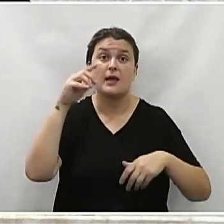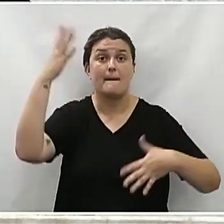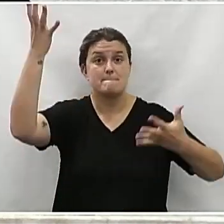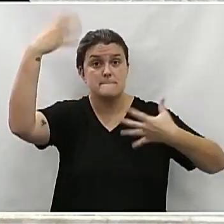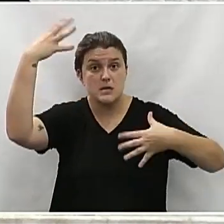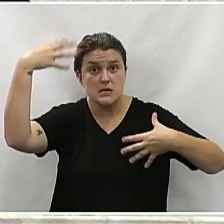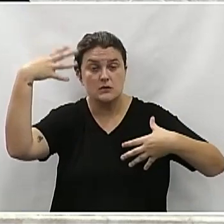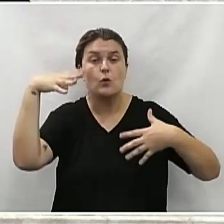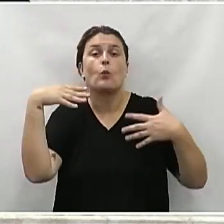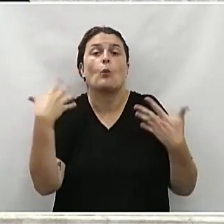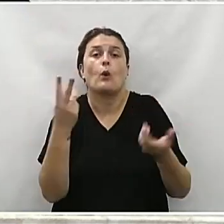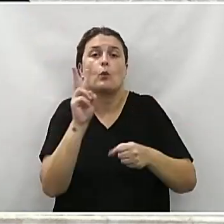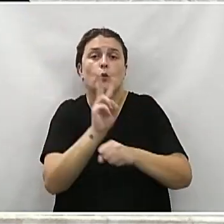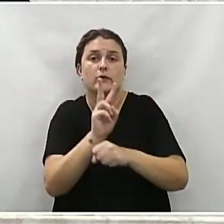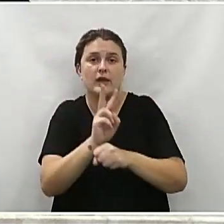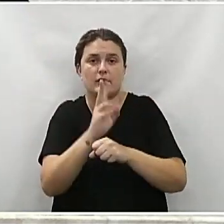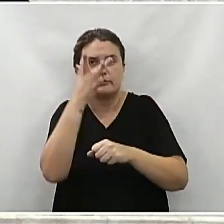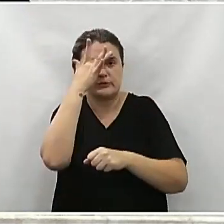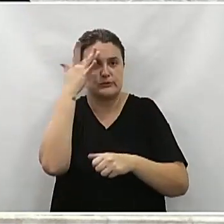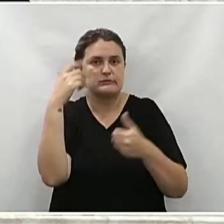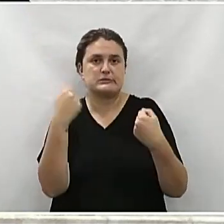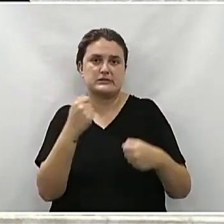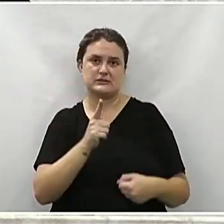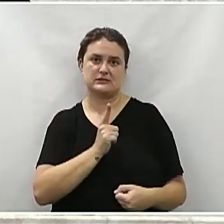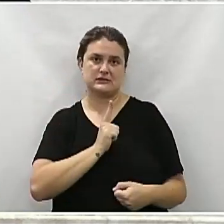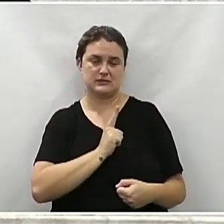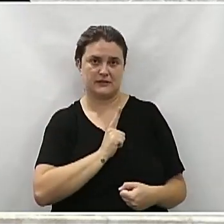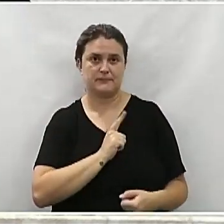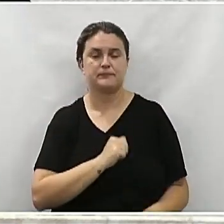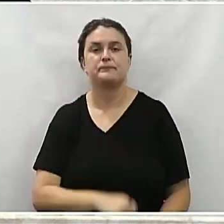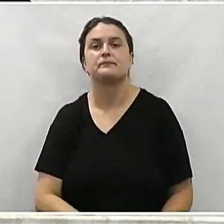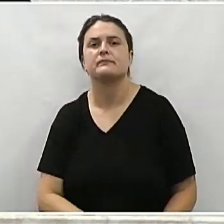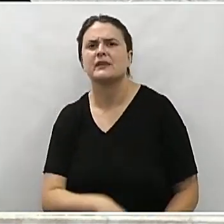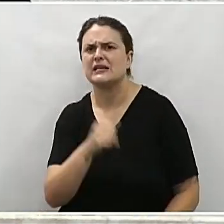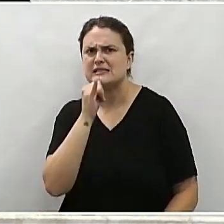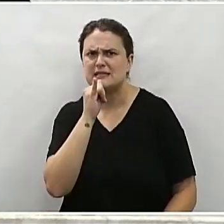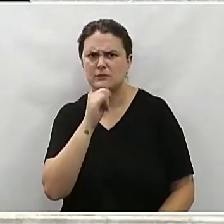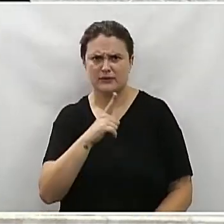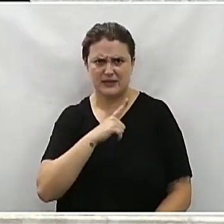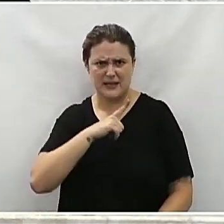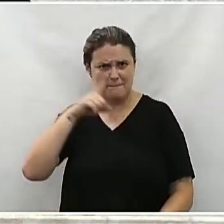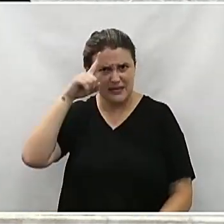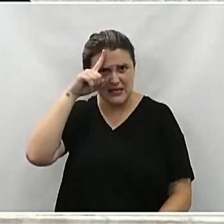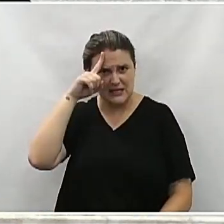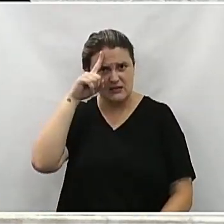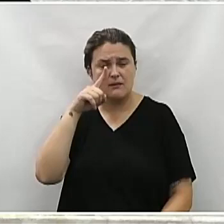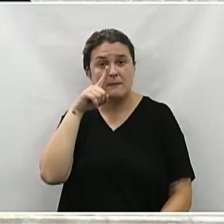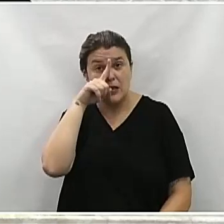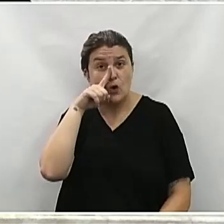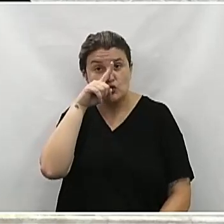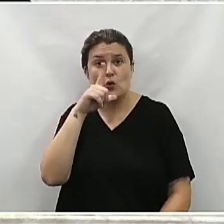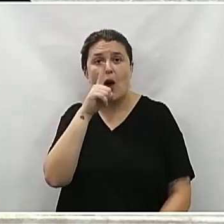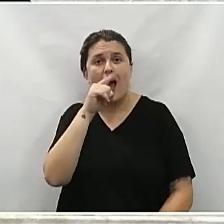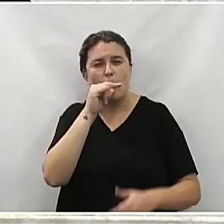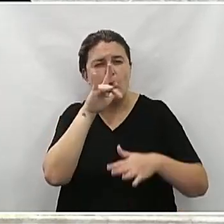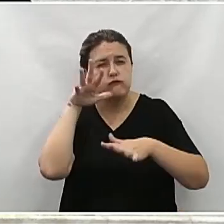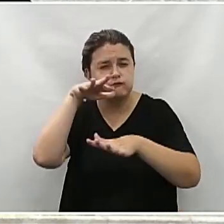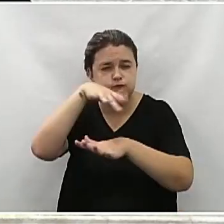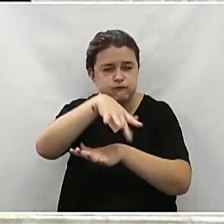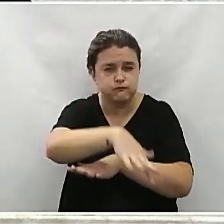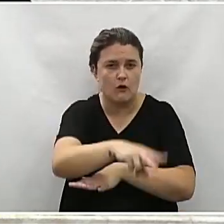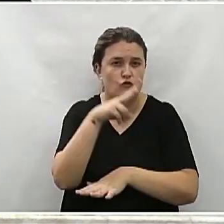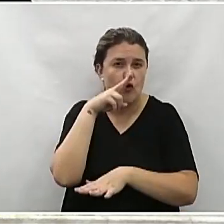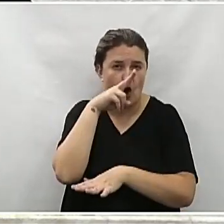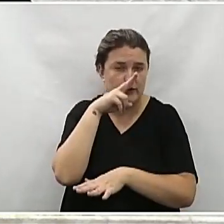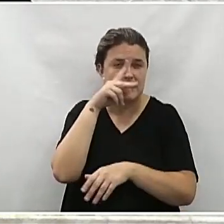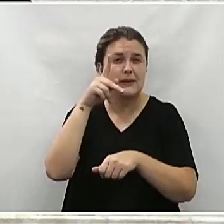local e quais cuidados o indivíduo deve tomar. Se existe, por exemplo, perigo de cabeça de água, riscos de quedas de